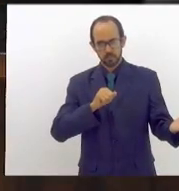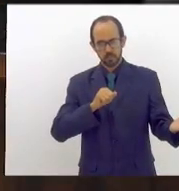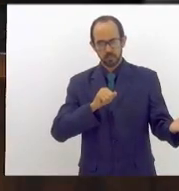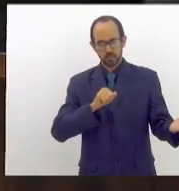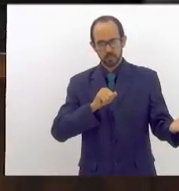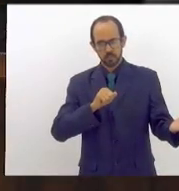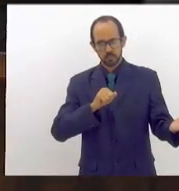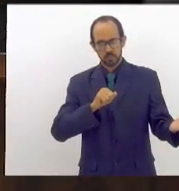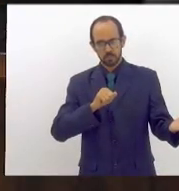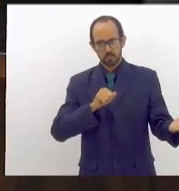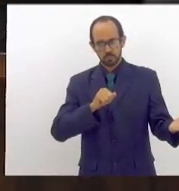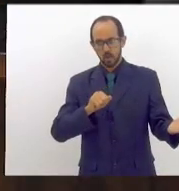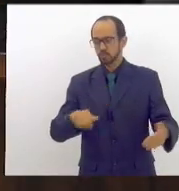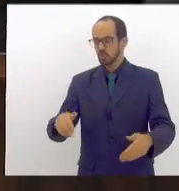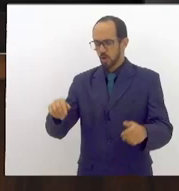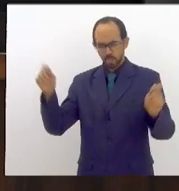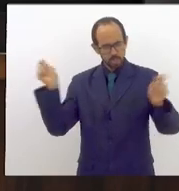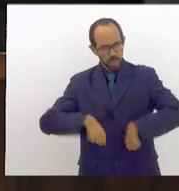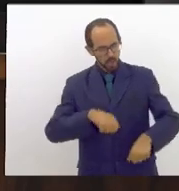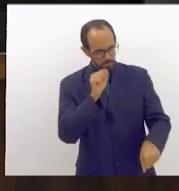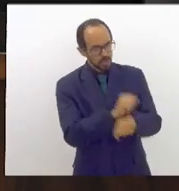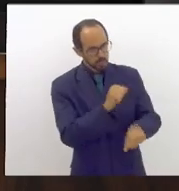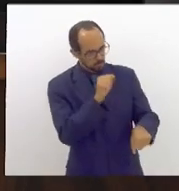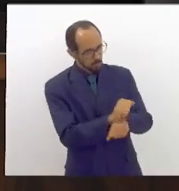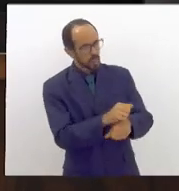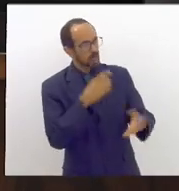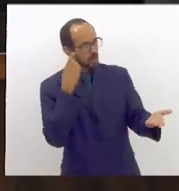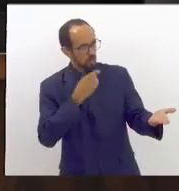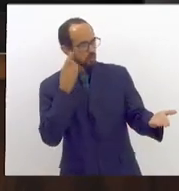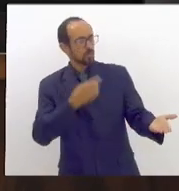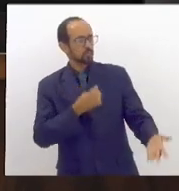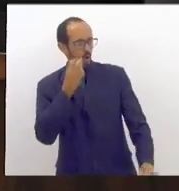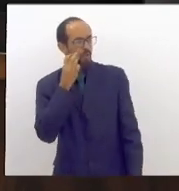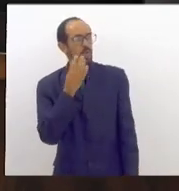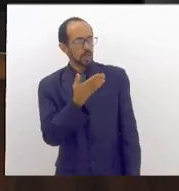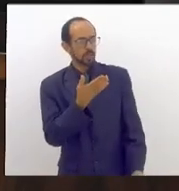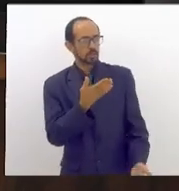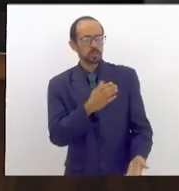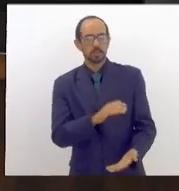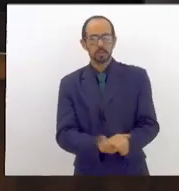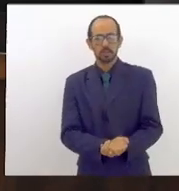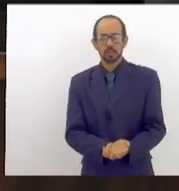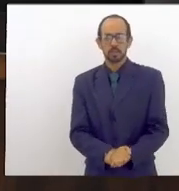pode esperar por favor o deputado Valdete por favor